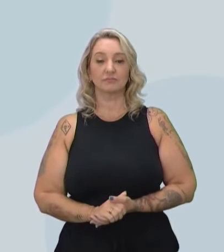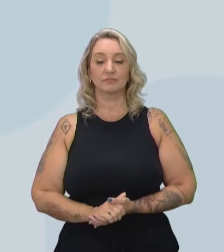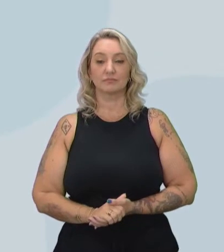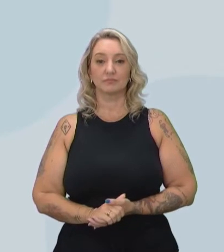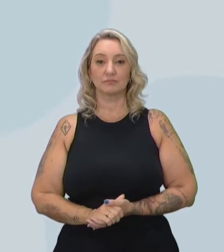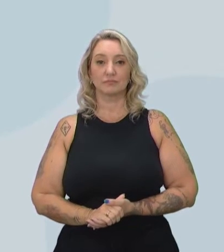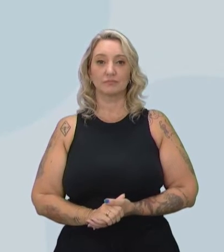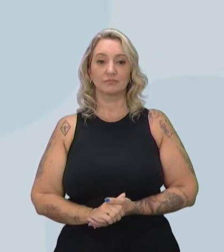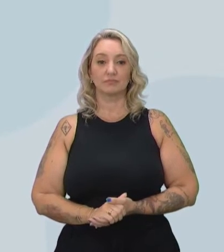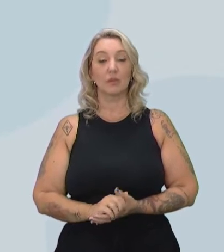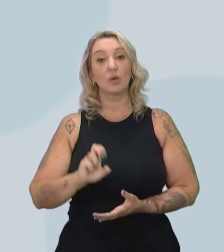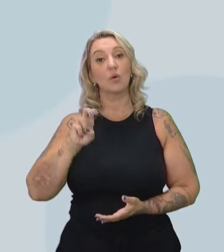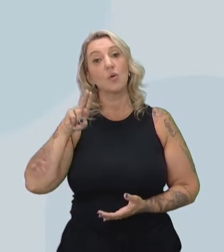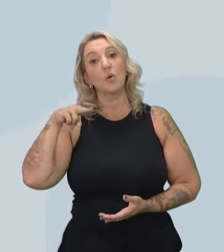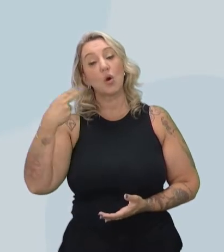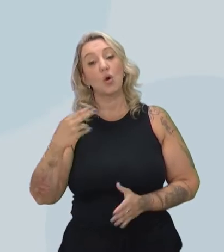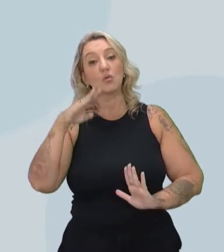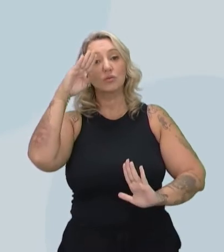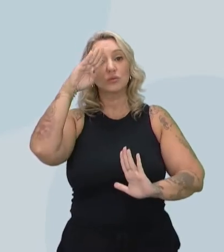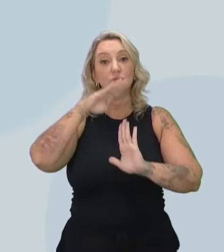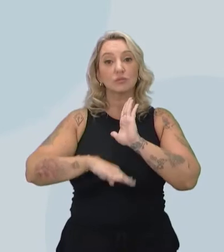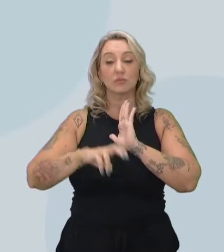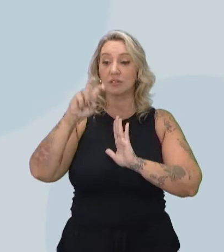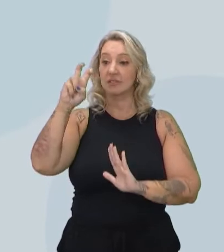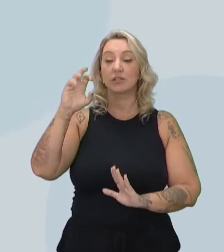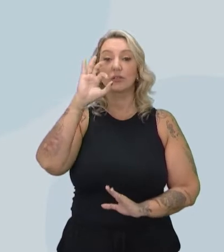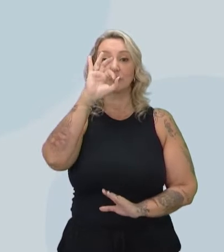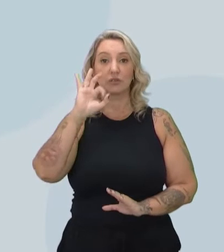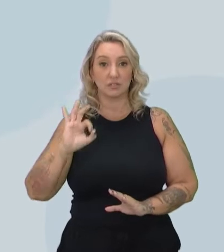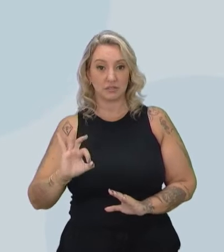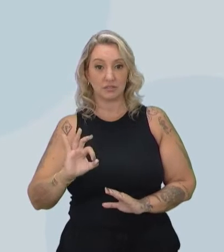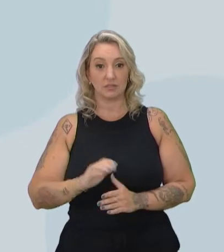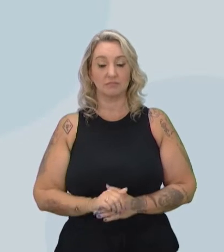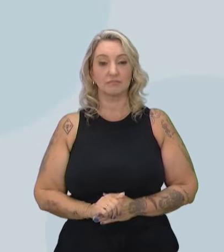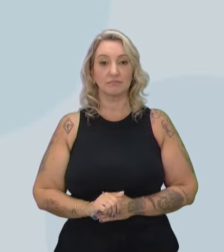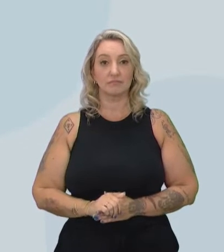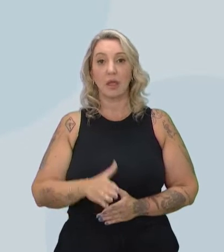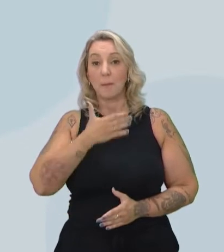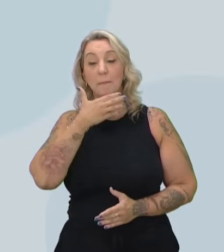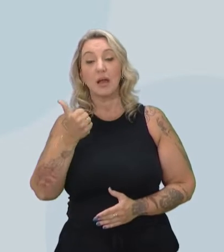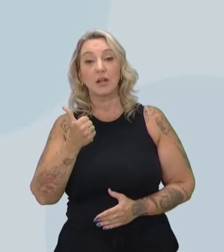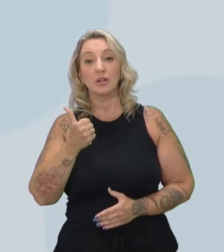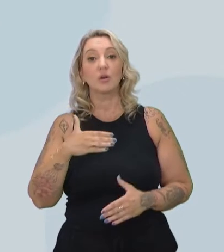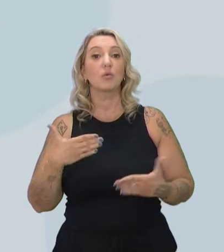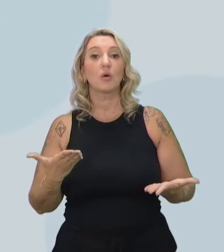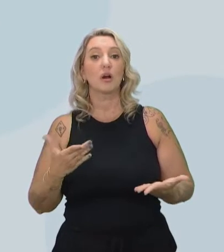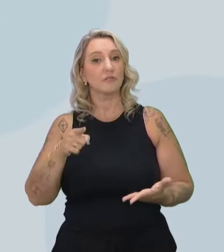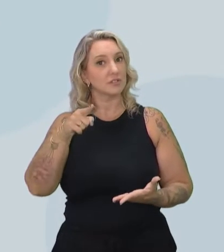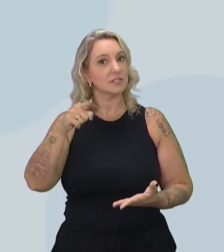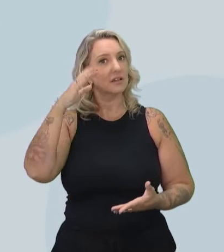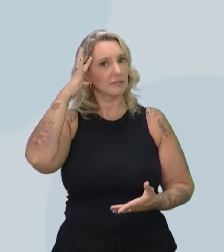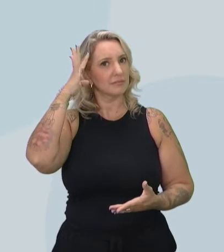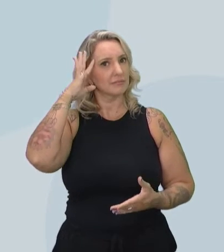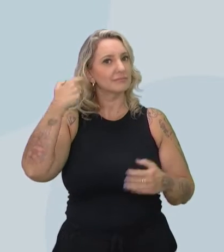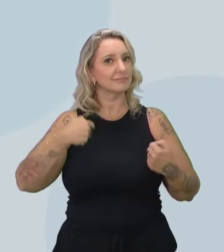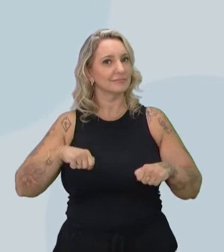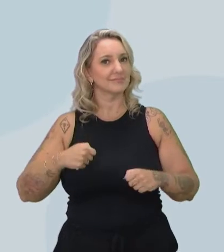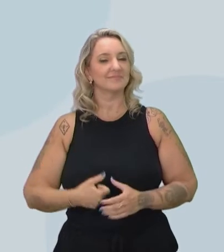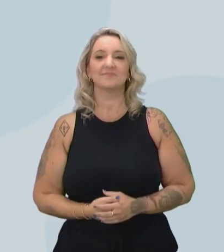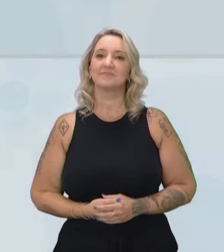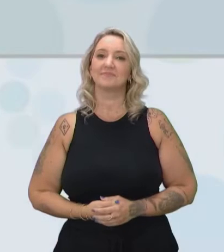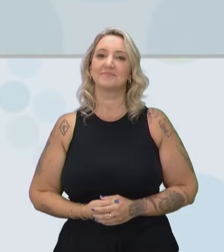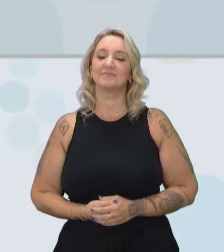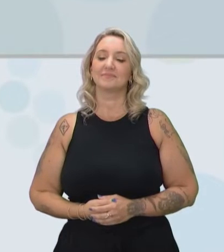110,50 ou ele tem um desconto de 5%. É melhor, aí vocês que precisam refletir, né? Que é o